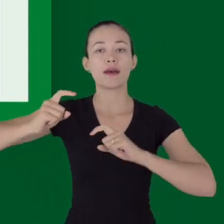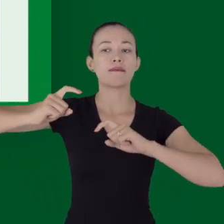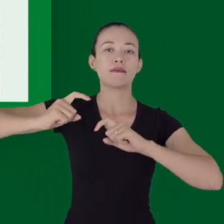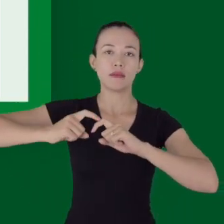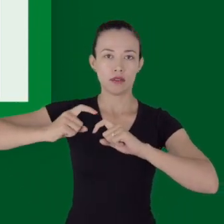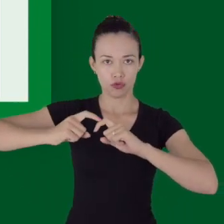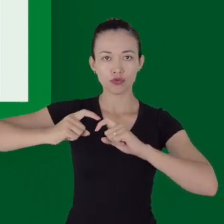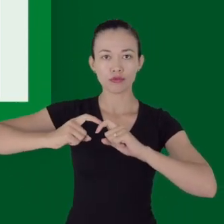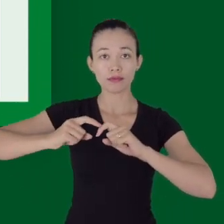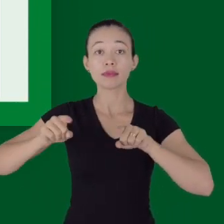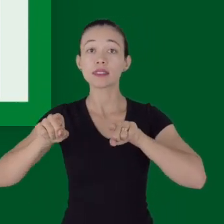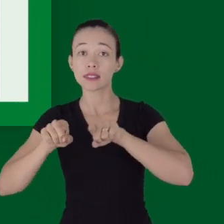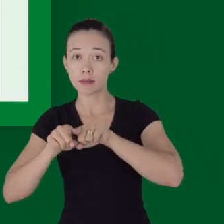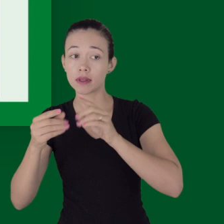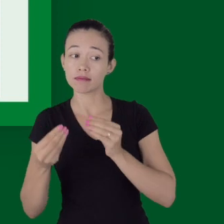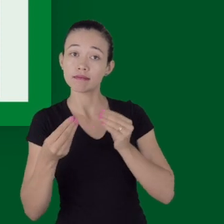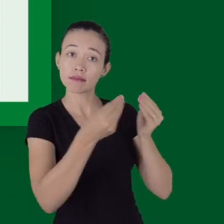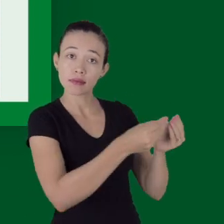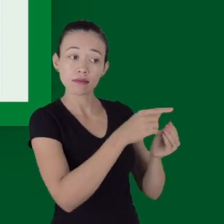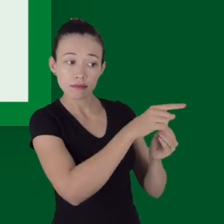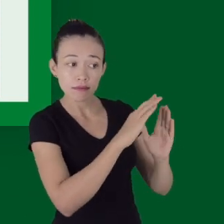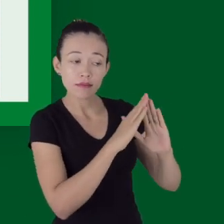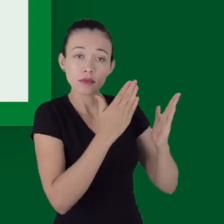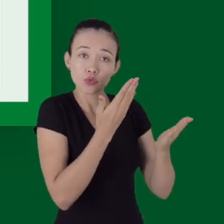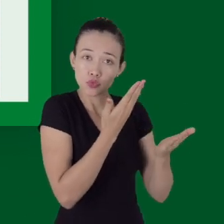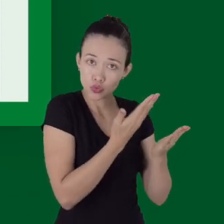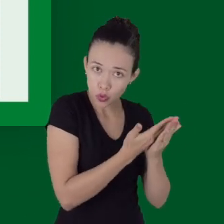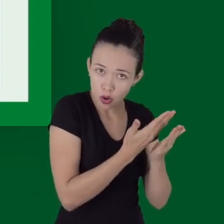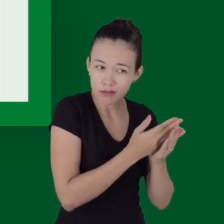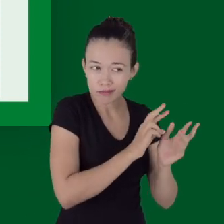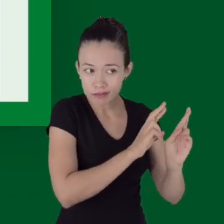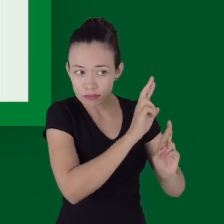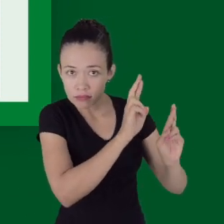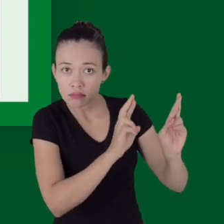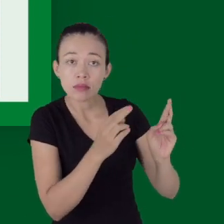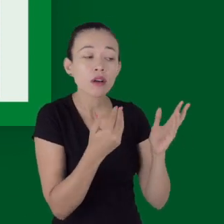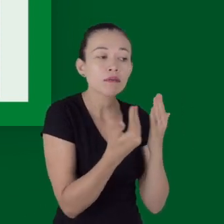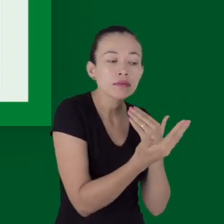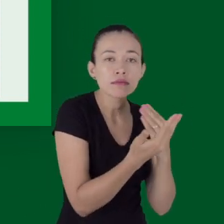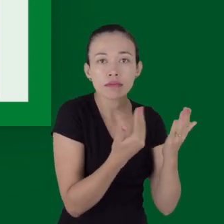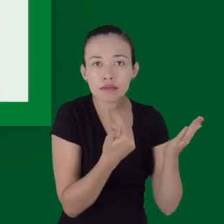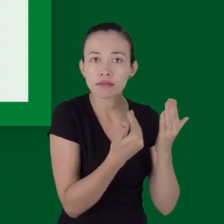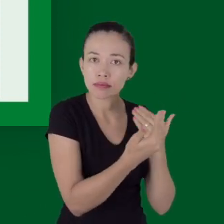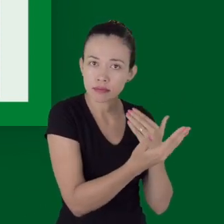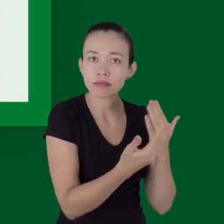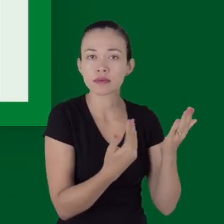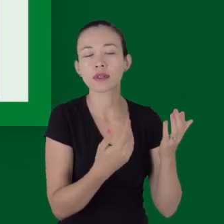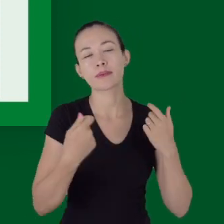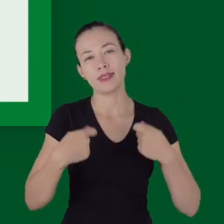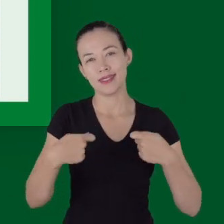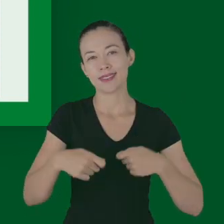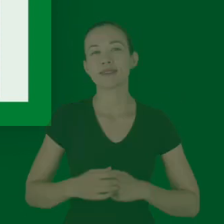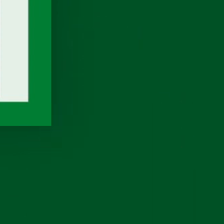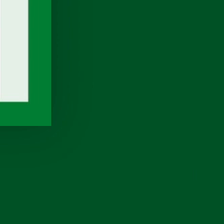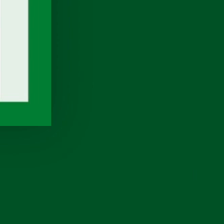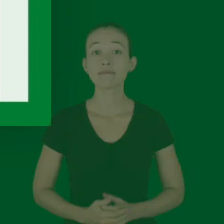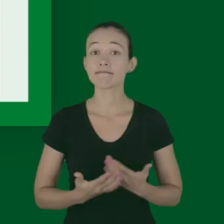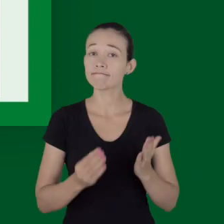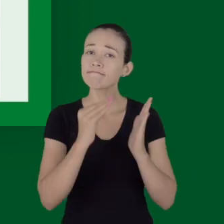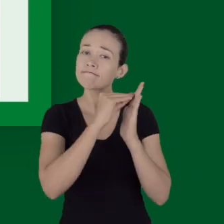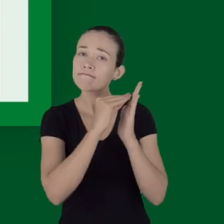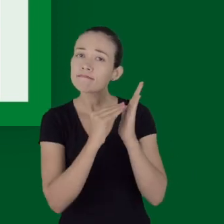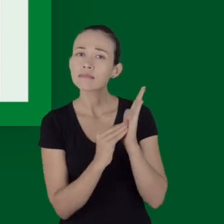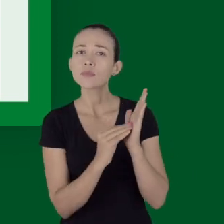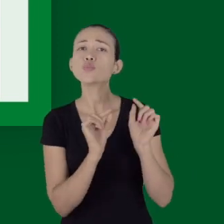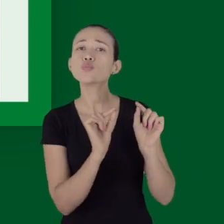os responsáveis, juntamente com a equipe de saúde, e que o plano deve ser lido, discutido com a equipe escolar.